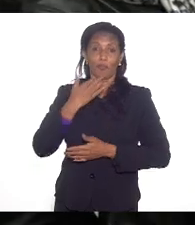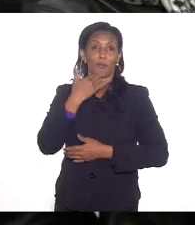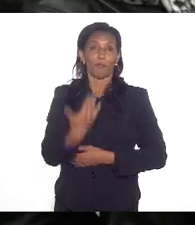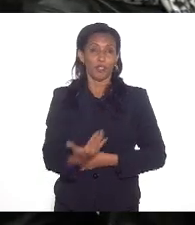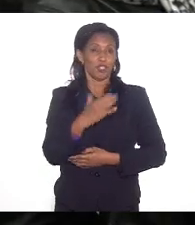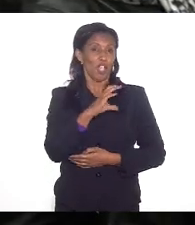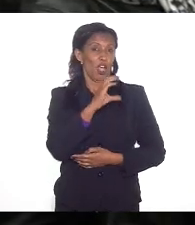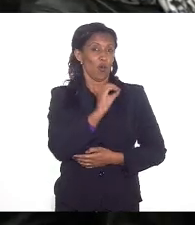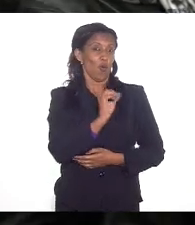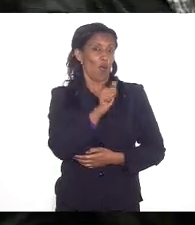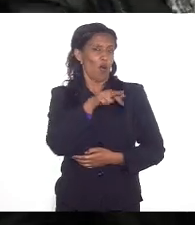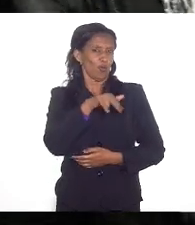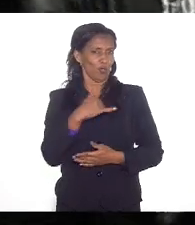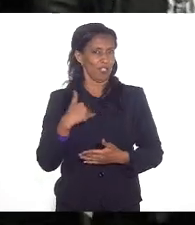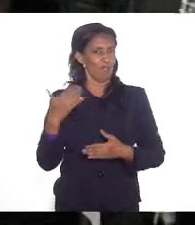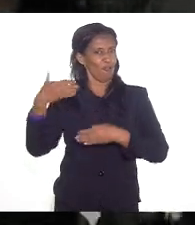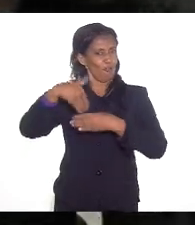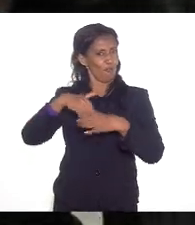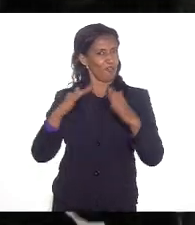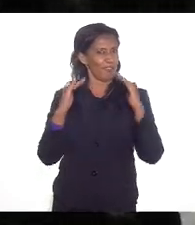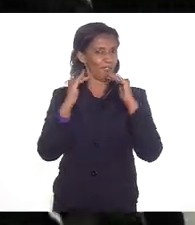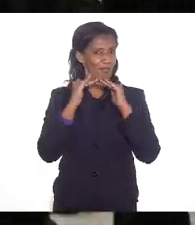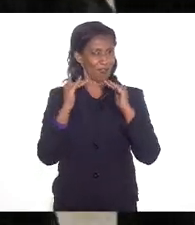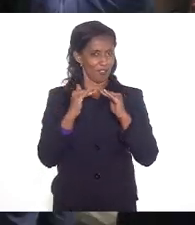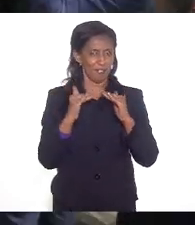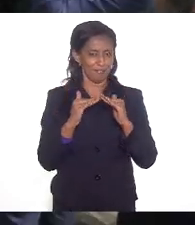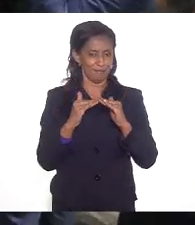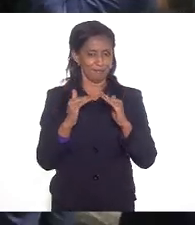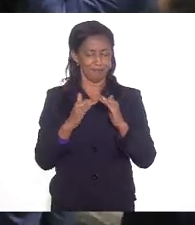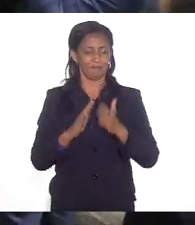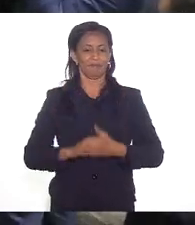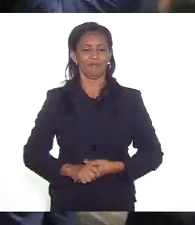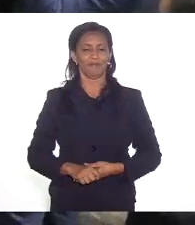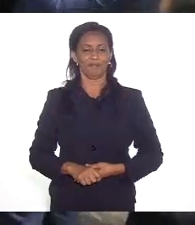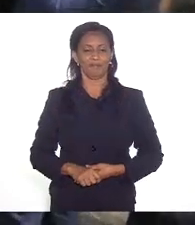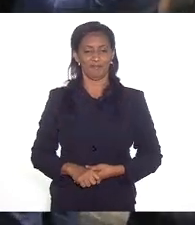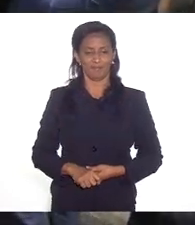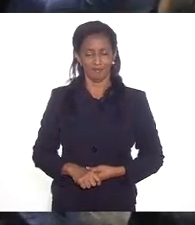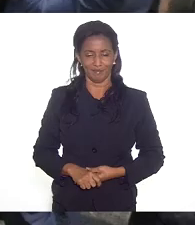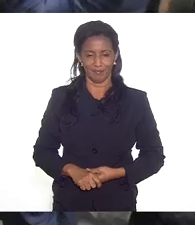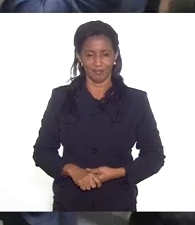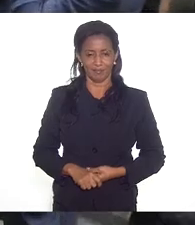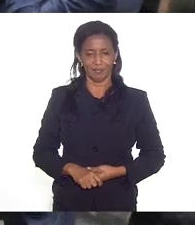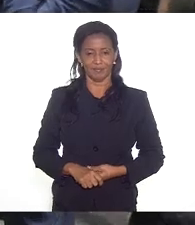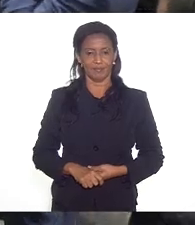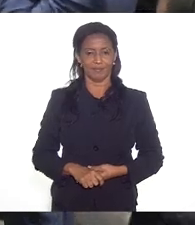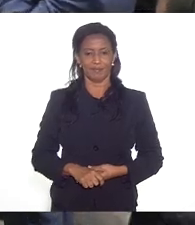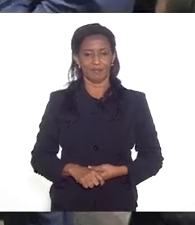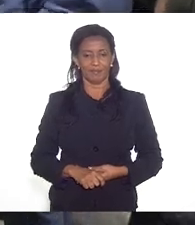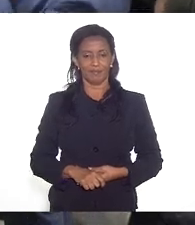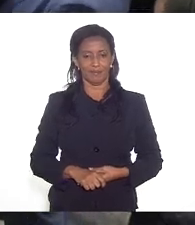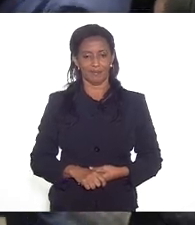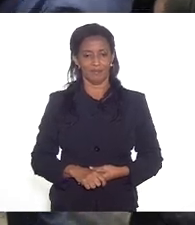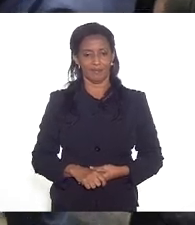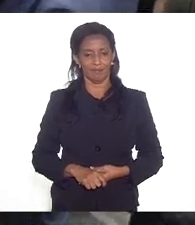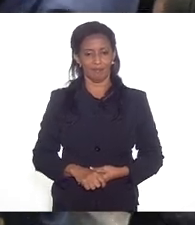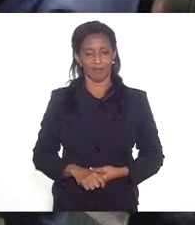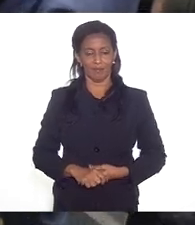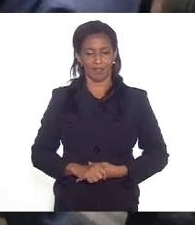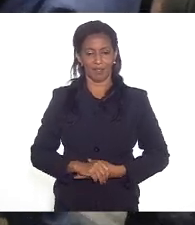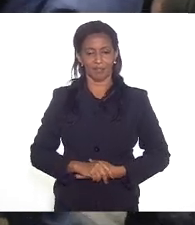coautoria e obviamente vou votar favorável à E aí